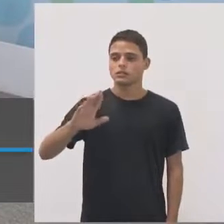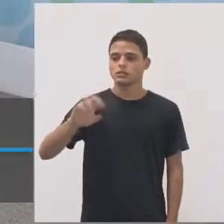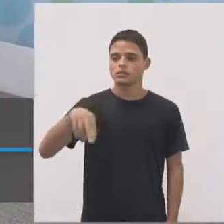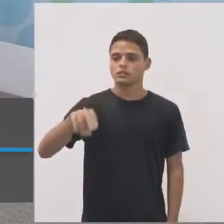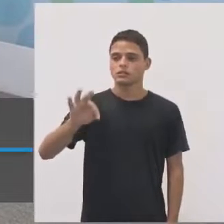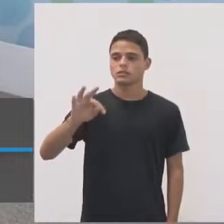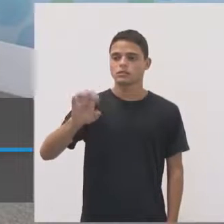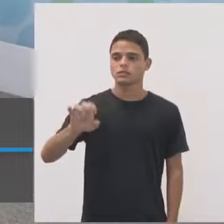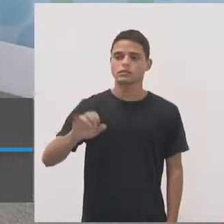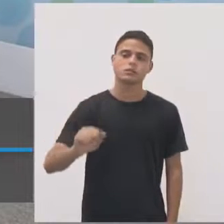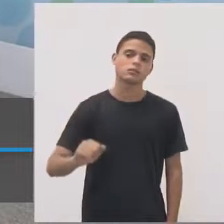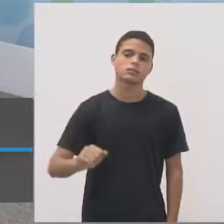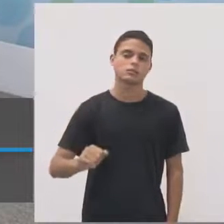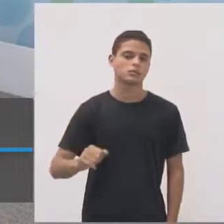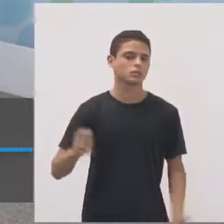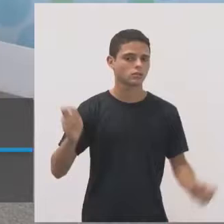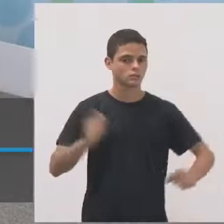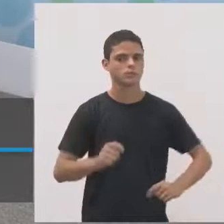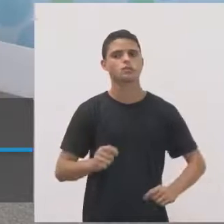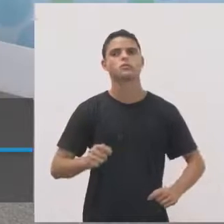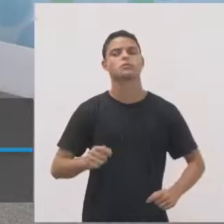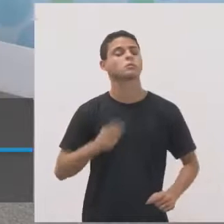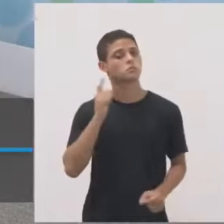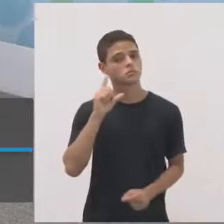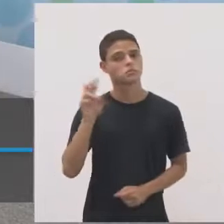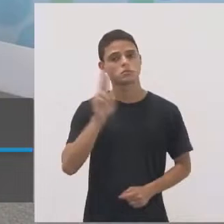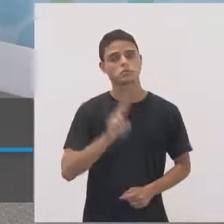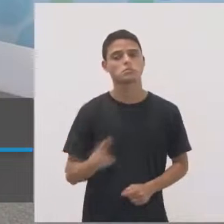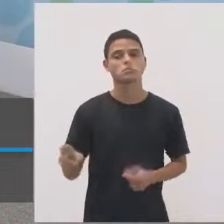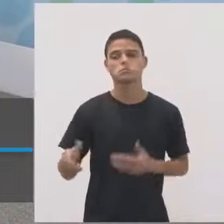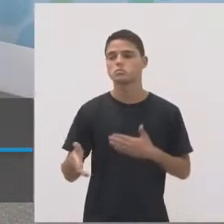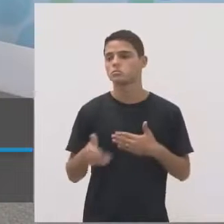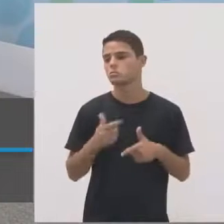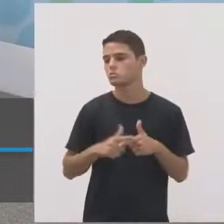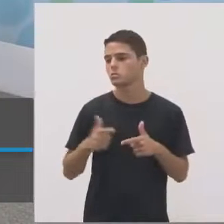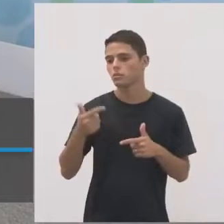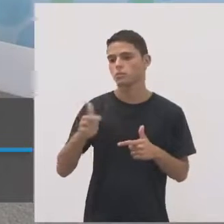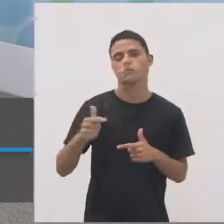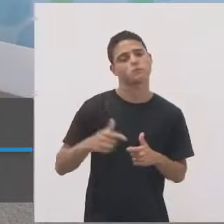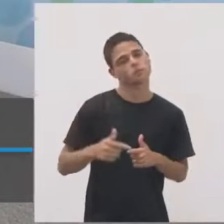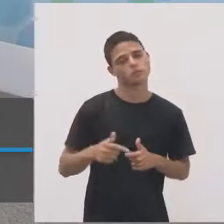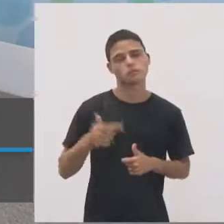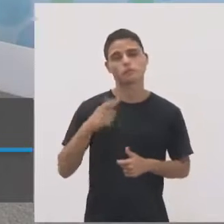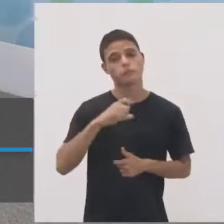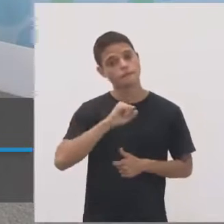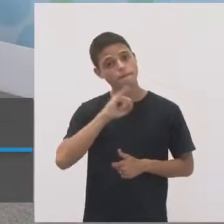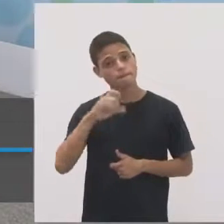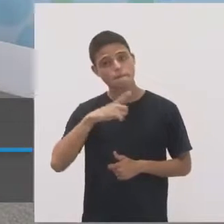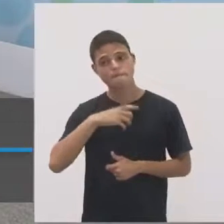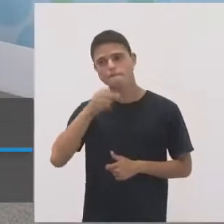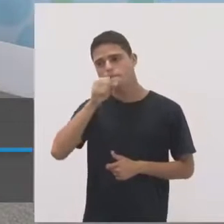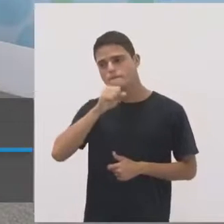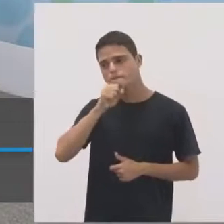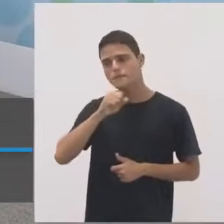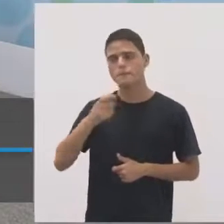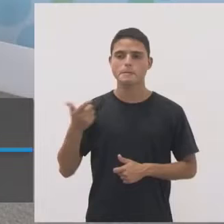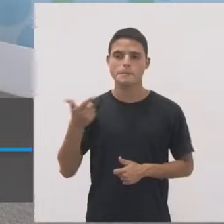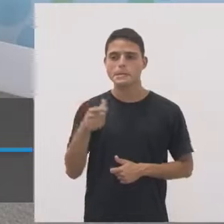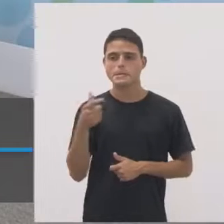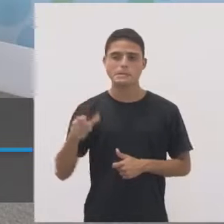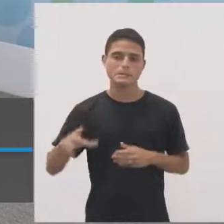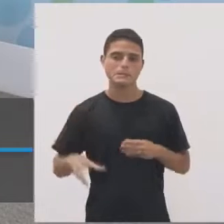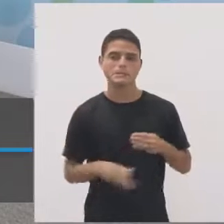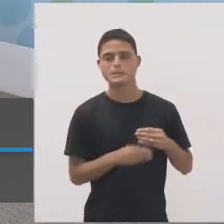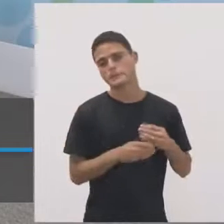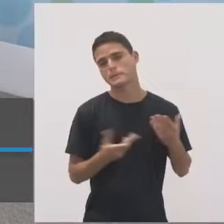tiver uma versão mais atualizada, vai funcionar sem problema nenhum, entendeu? Agora, se tiver uma versão muito antiga, eles não vão dar suporte. Não dá suporte?